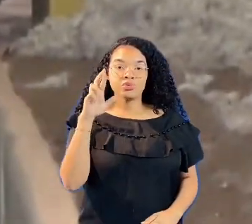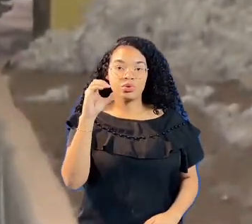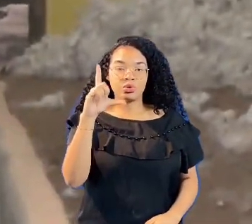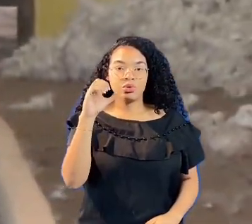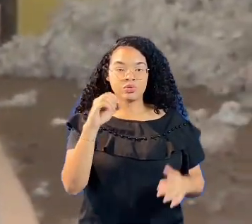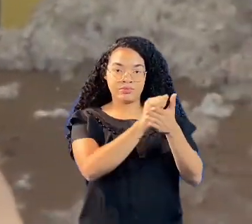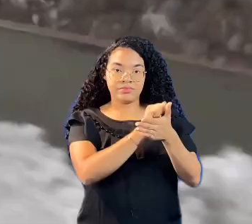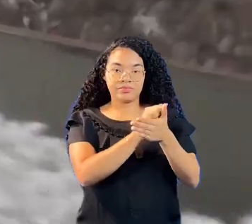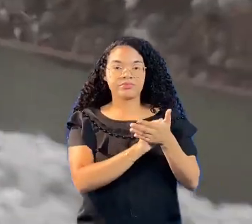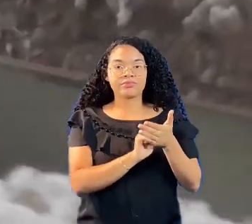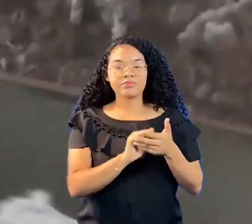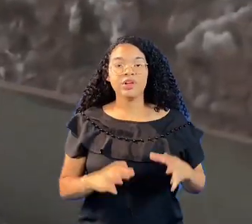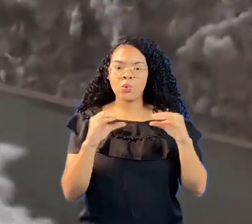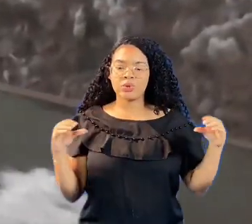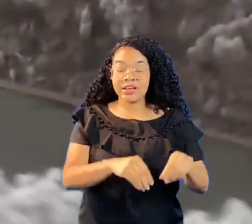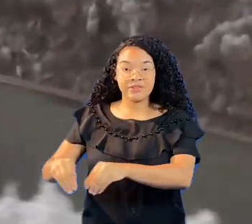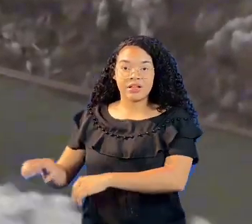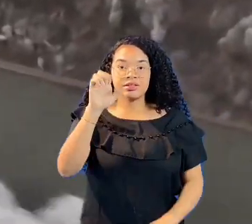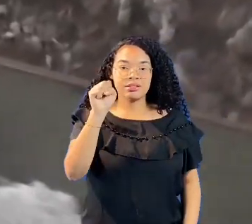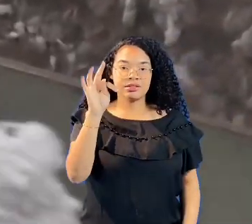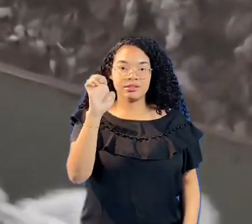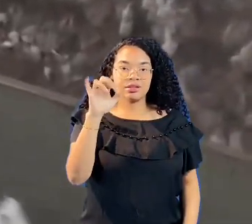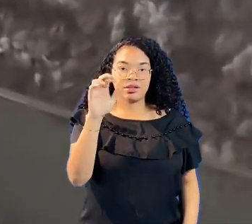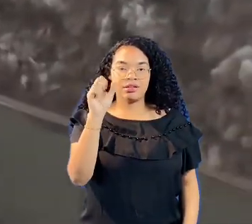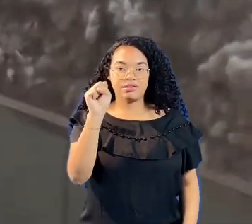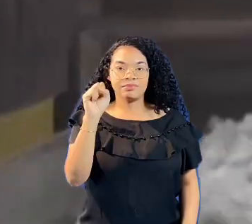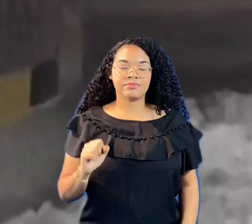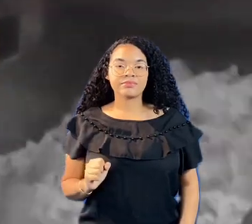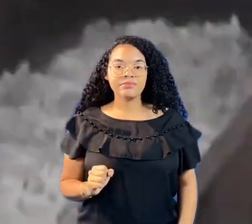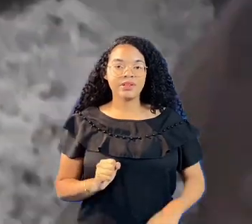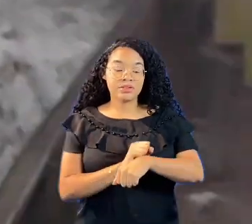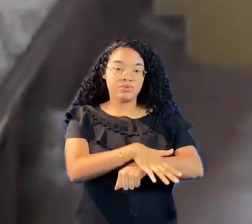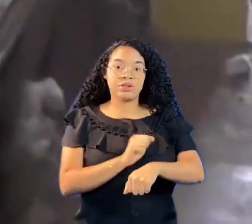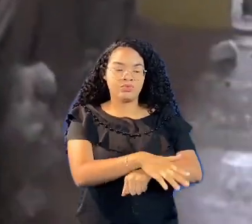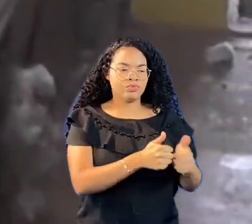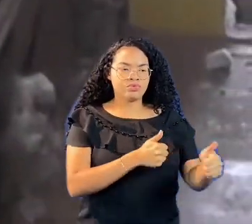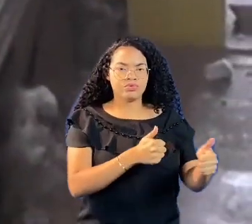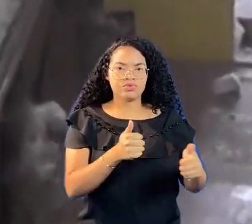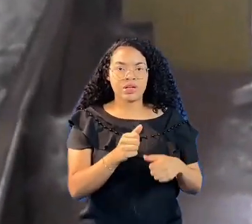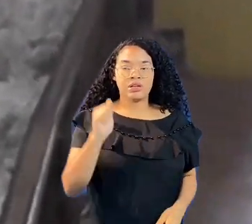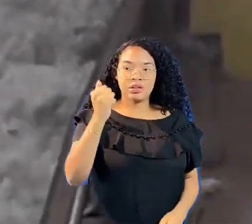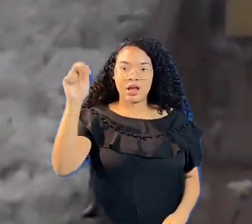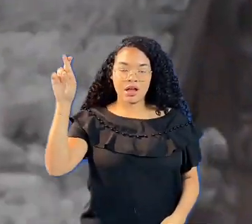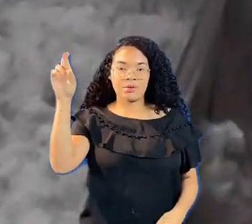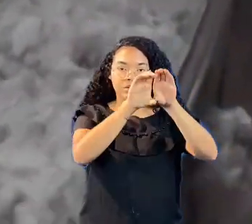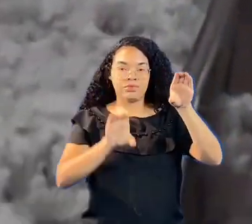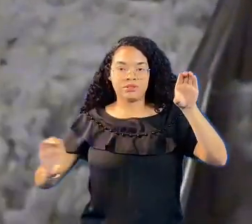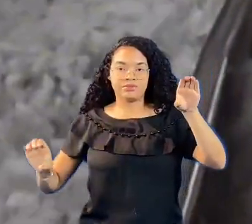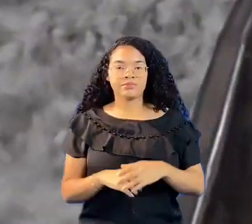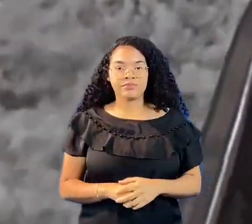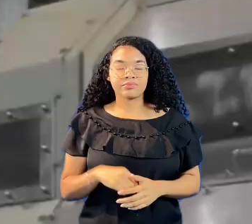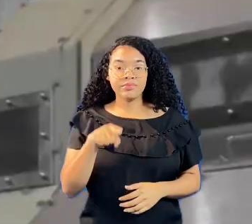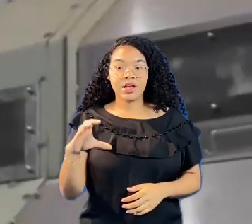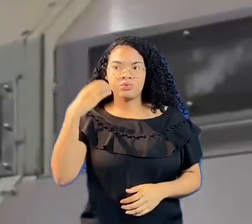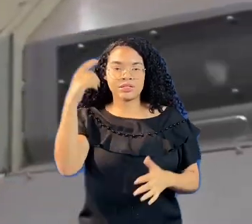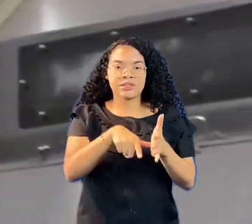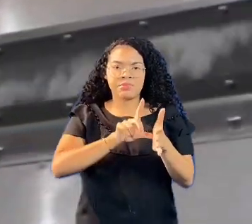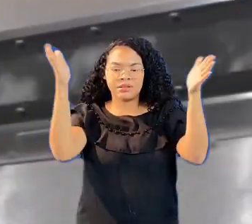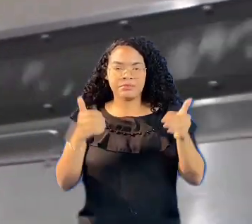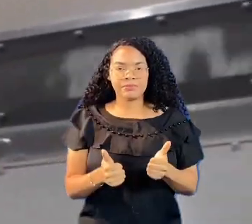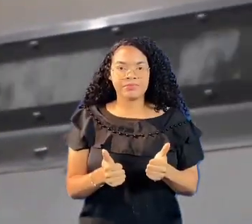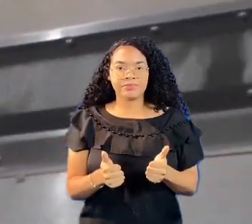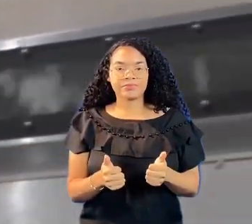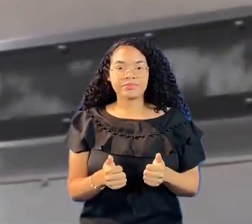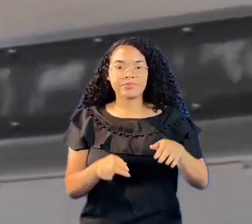chamada piranha, onde os rolos são desmanchados e o algodão é levado nessas esteiras que seguem o fluxo de ar para a